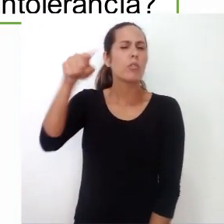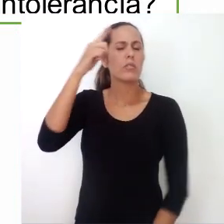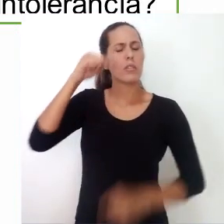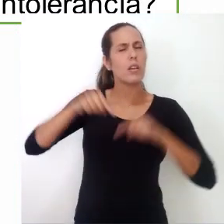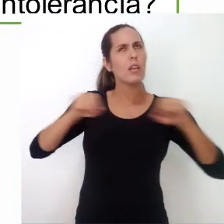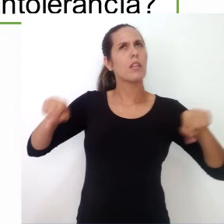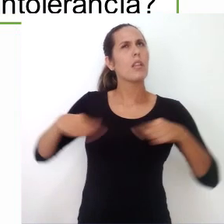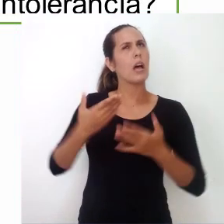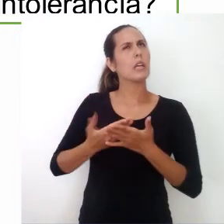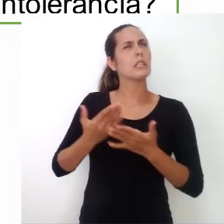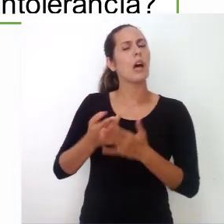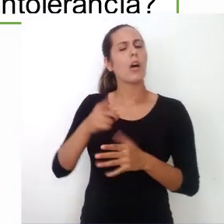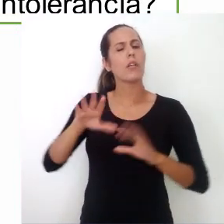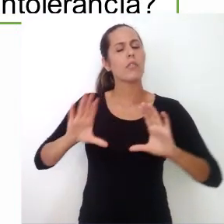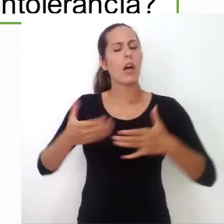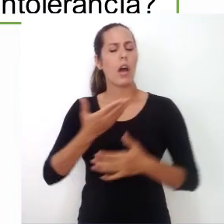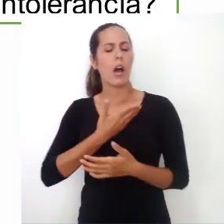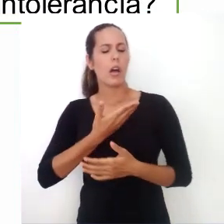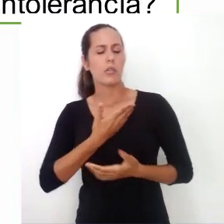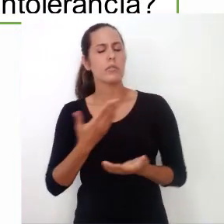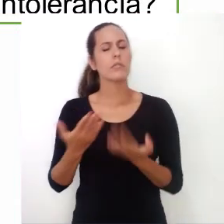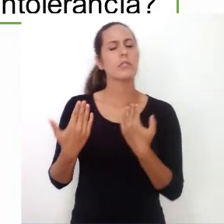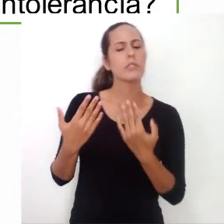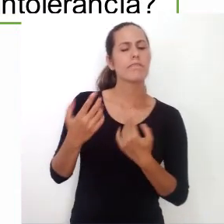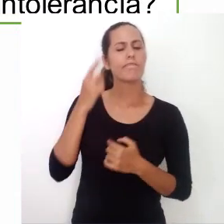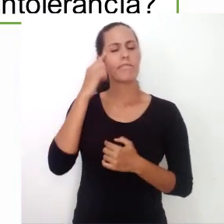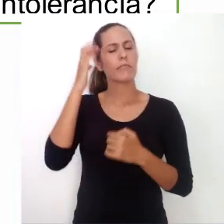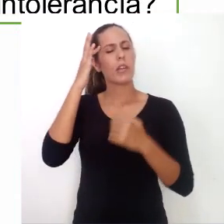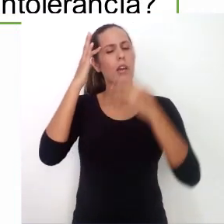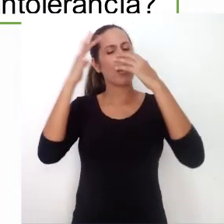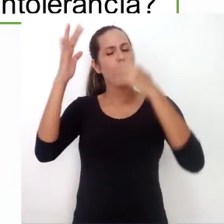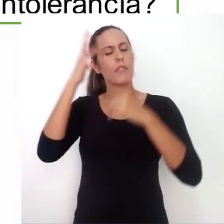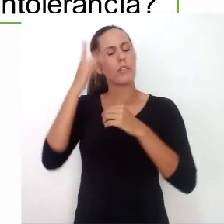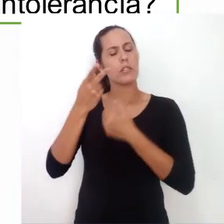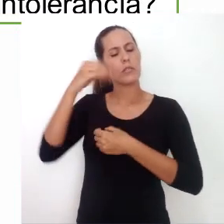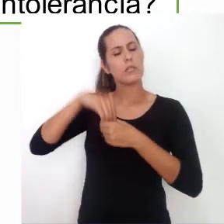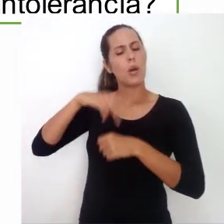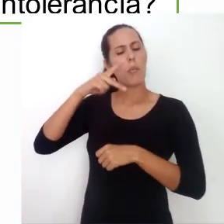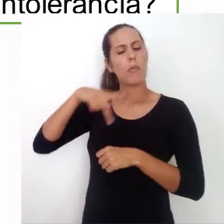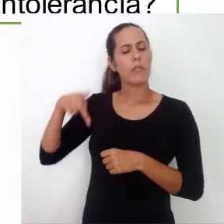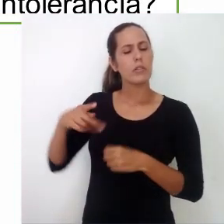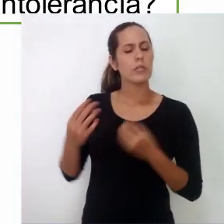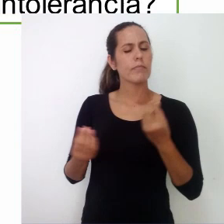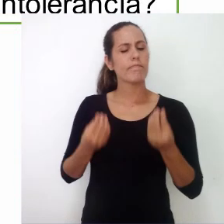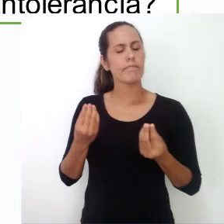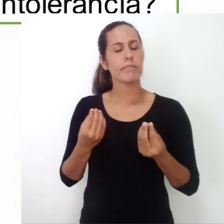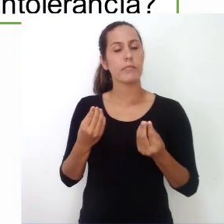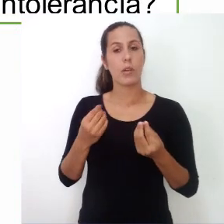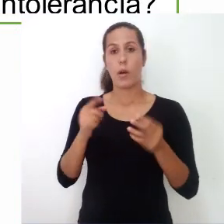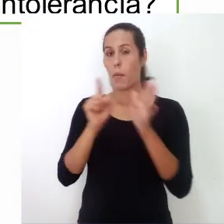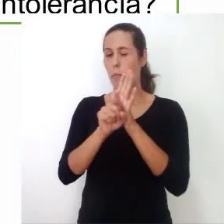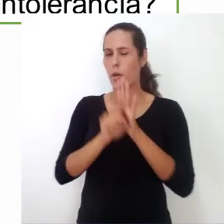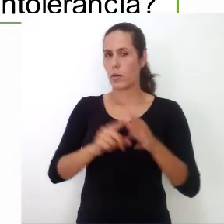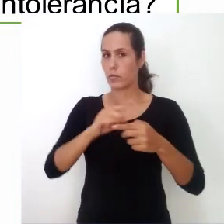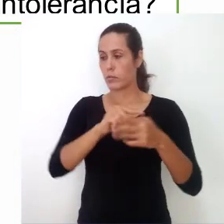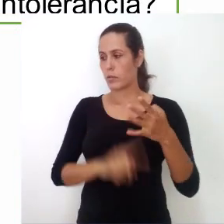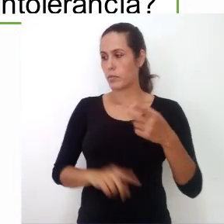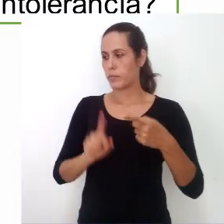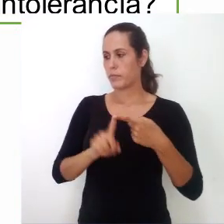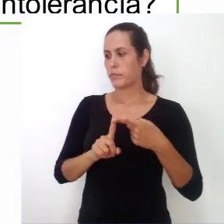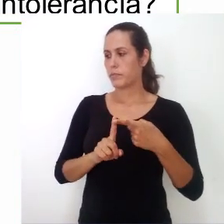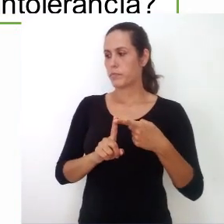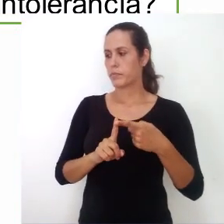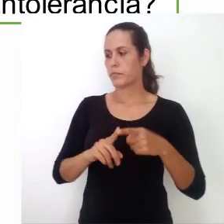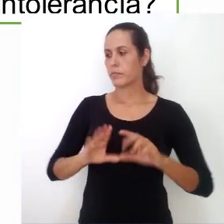aí em sala de aula, com seus coleguinhas, com seus amigos, com seus professores, reflitam as seguintes